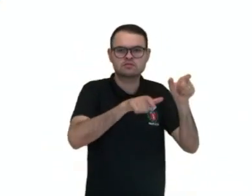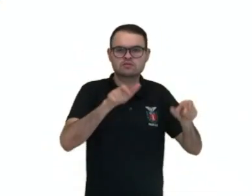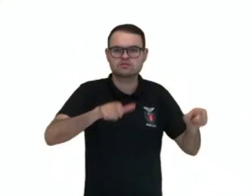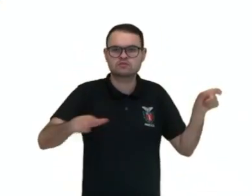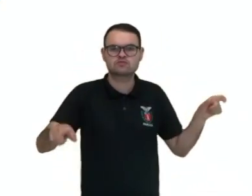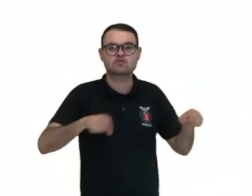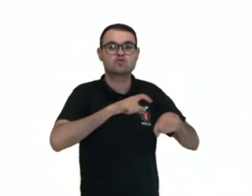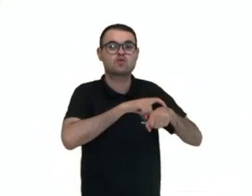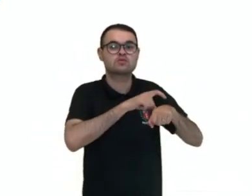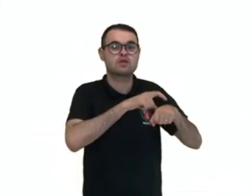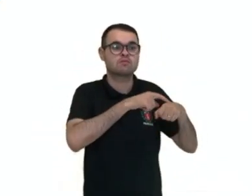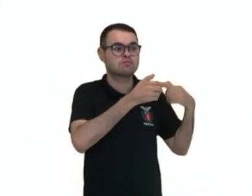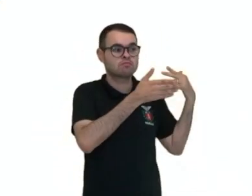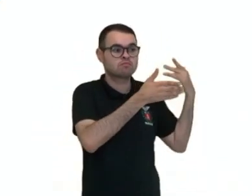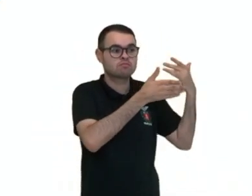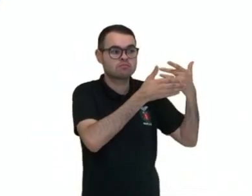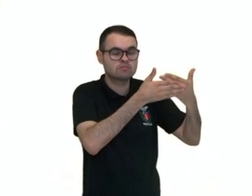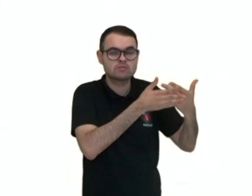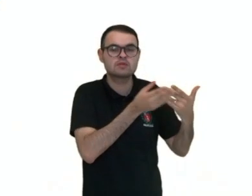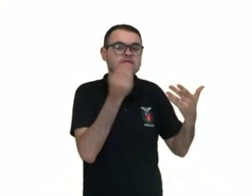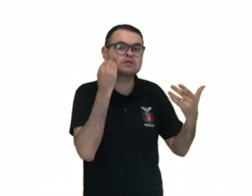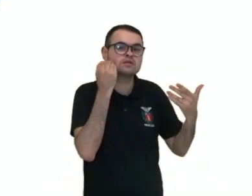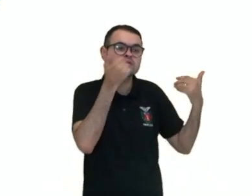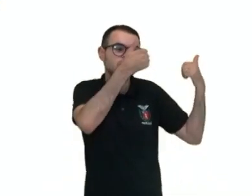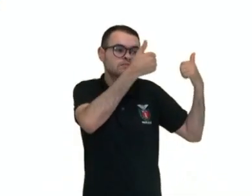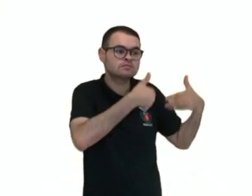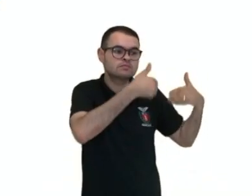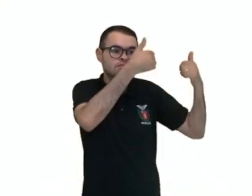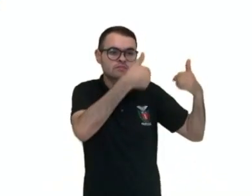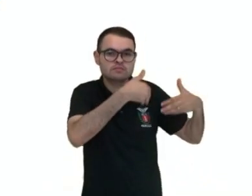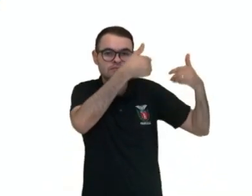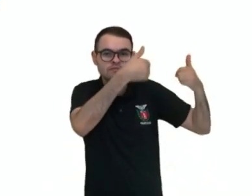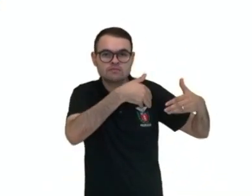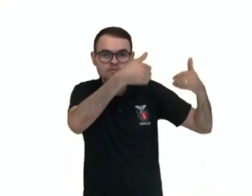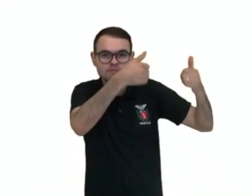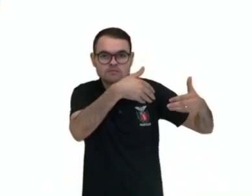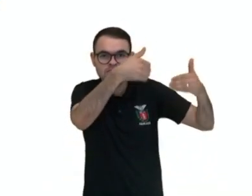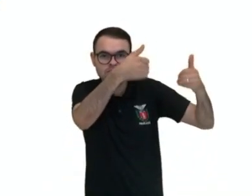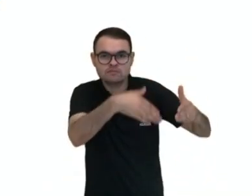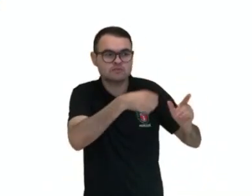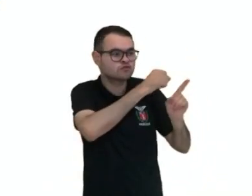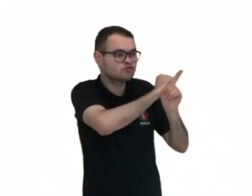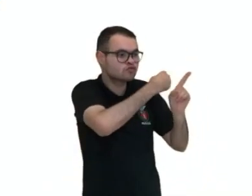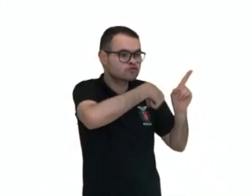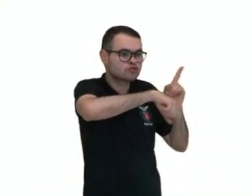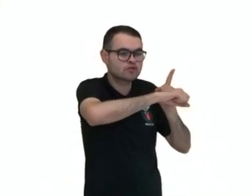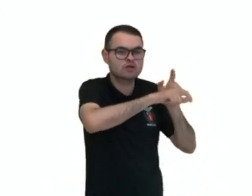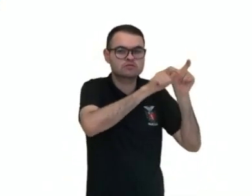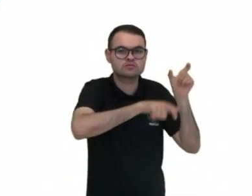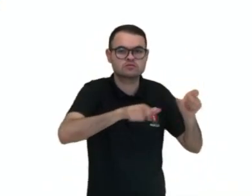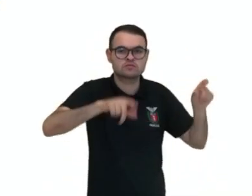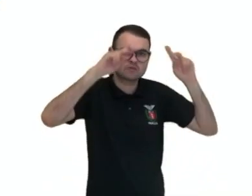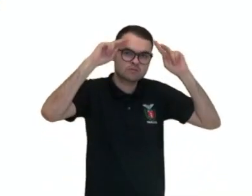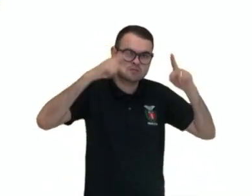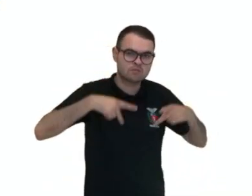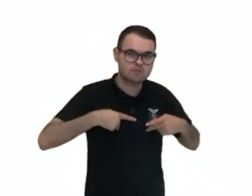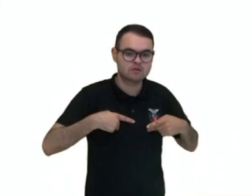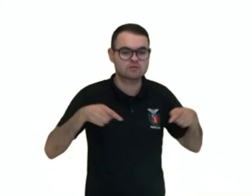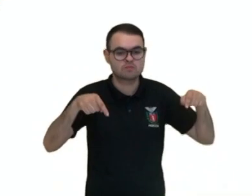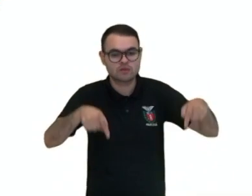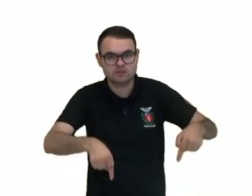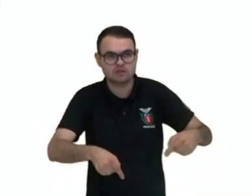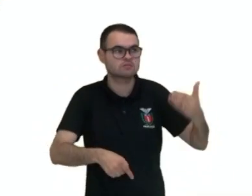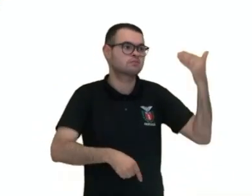busca fornecer, portanto, explicações sobre as origens da sociedade humana no presente e